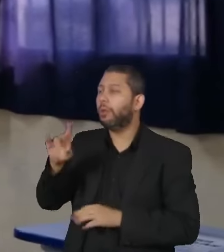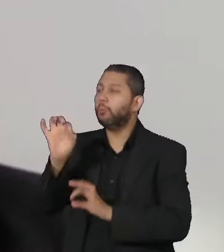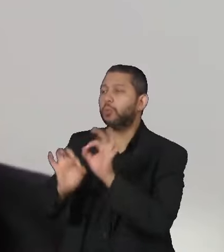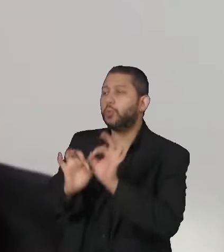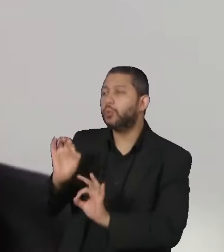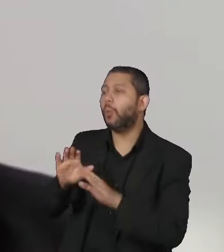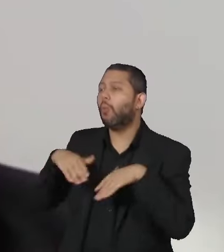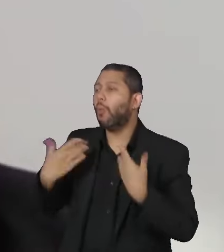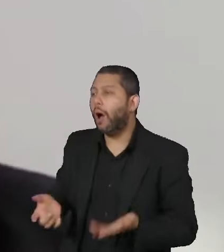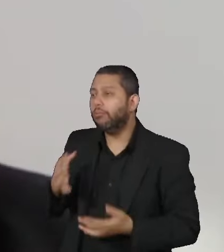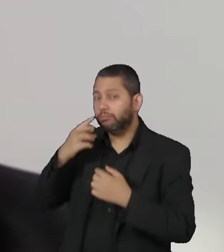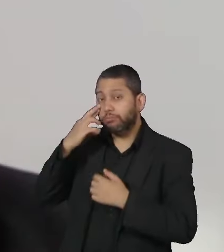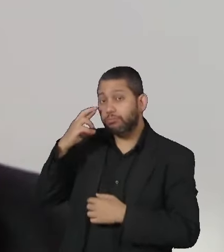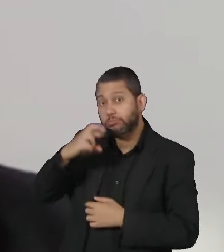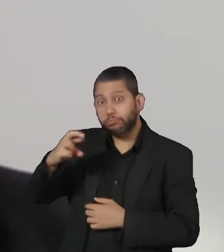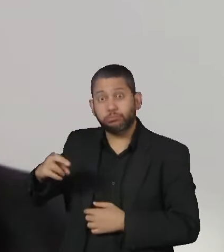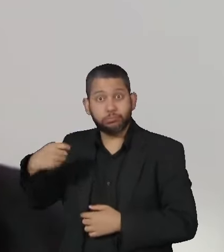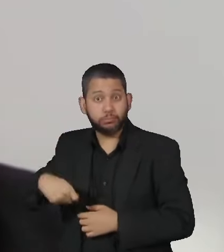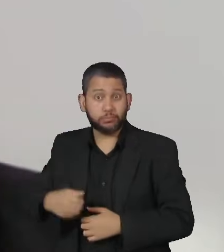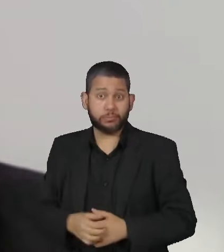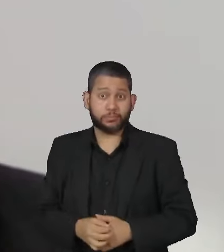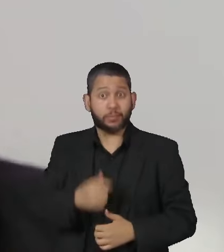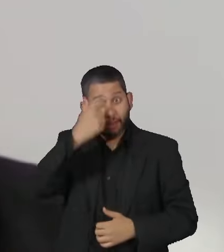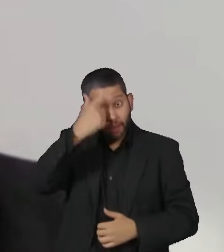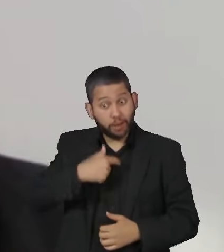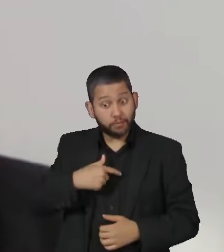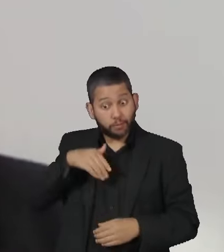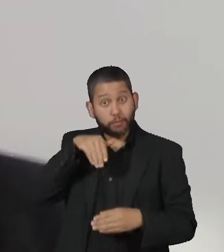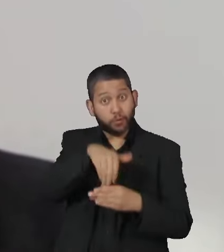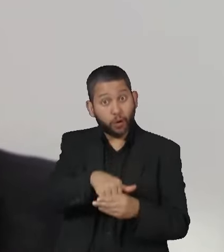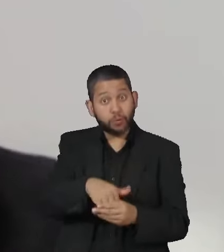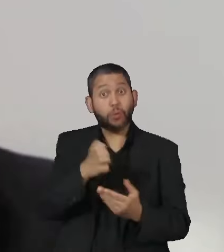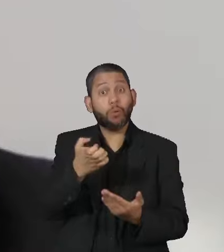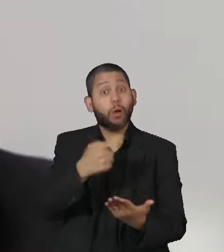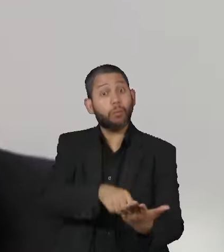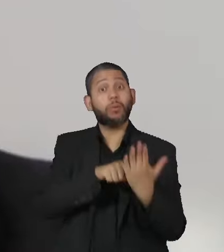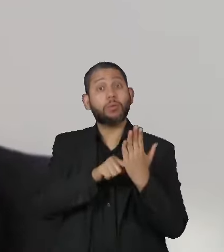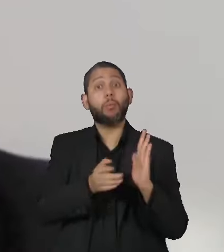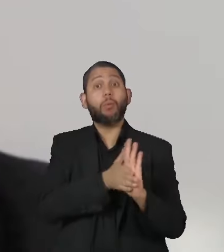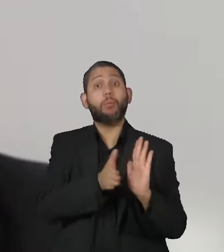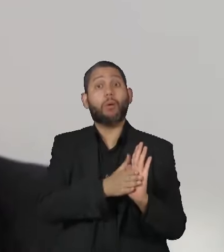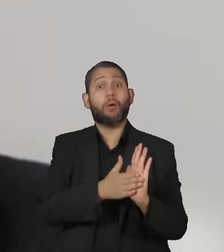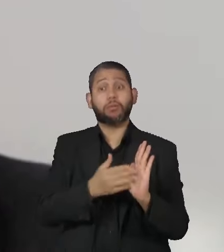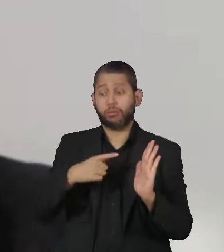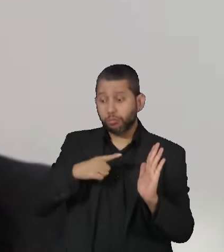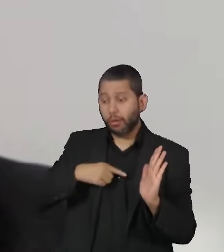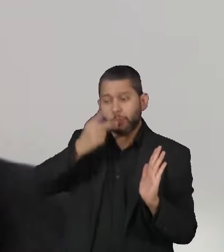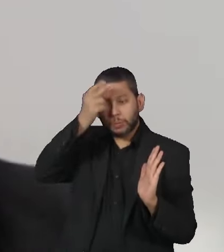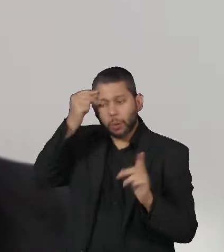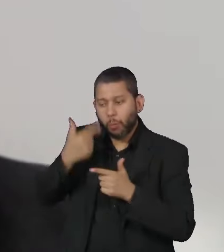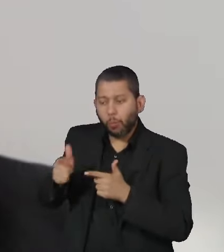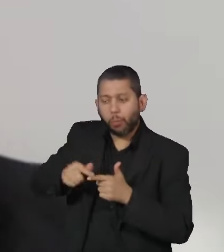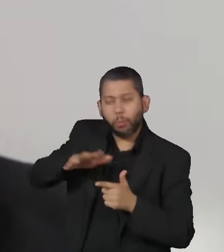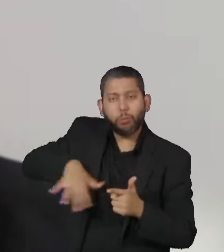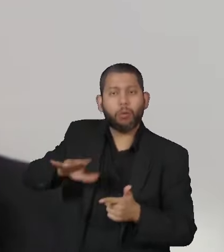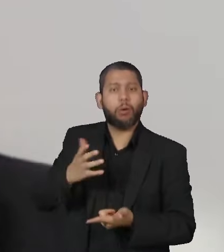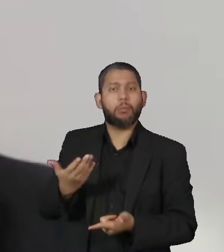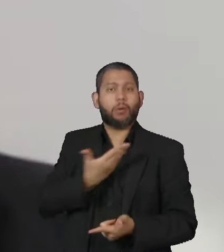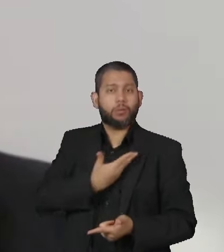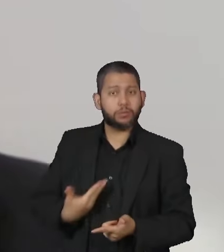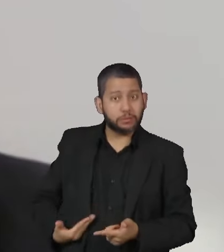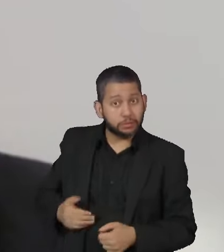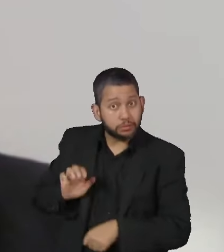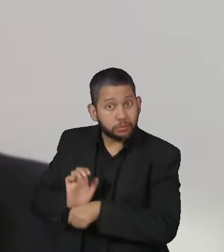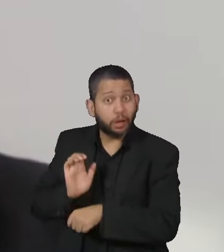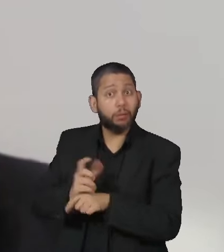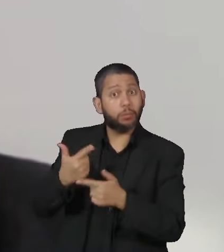cada um no final das contas o que o eleitor quer é proposta pros problemas municipais estaduais né e muitas vezes